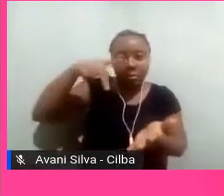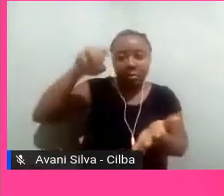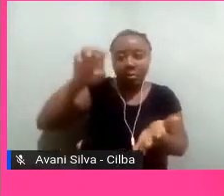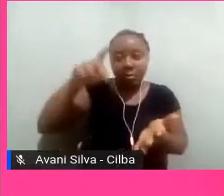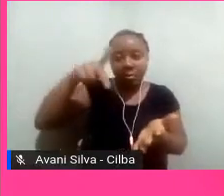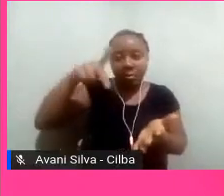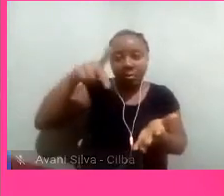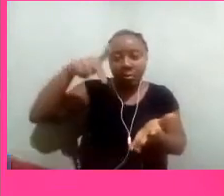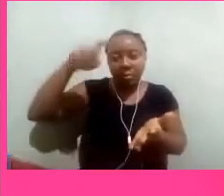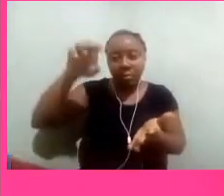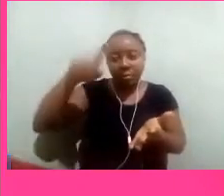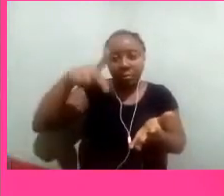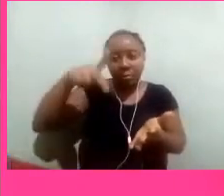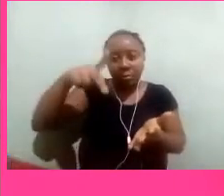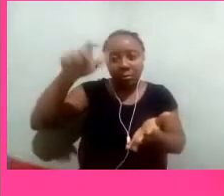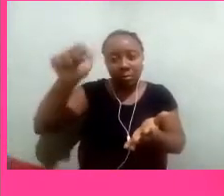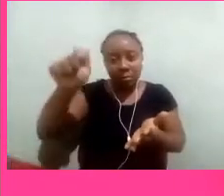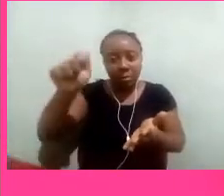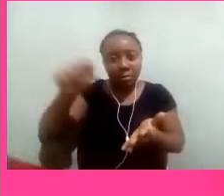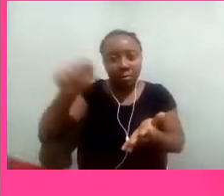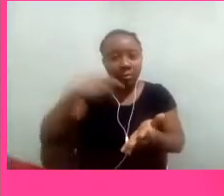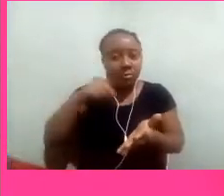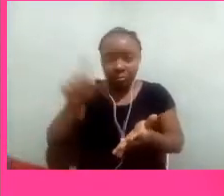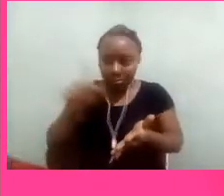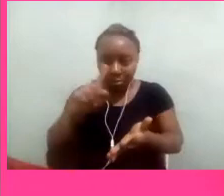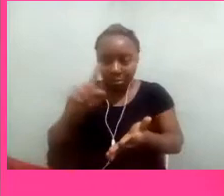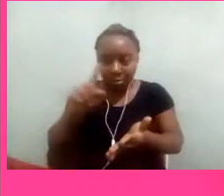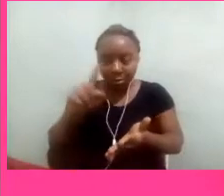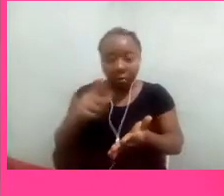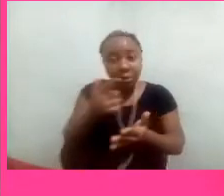para fazer esse tipo de trabalho, tá?